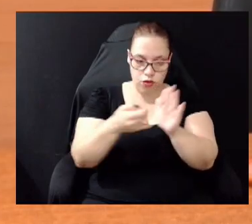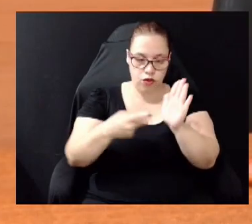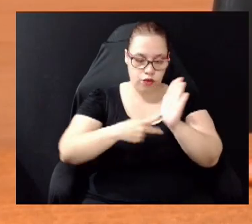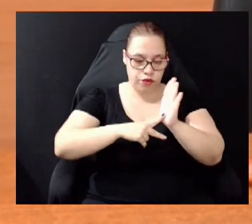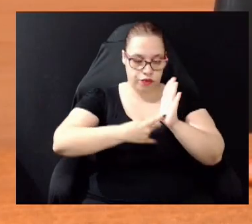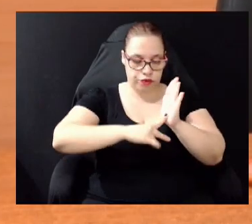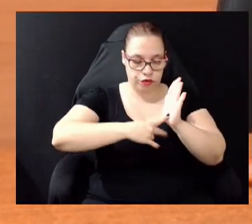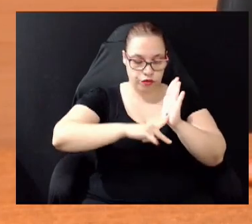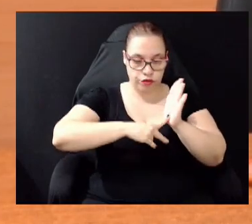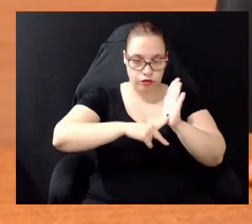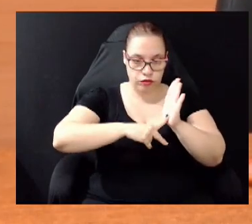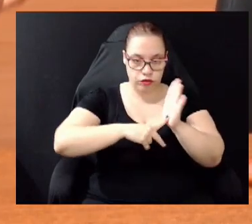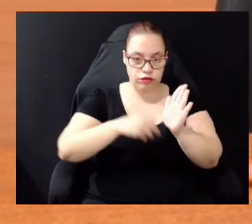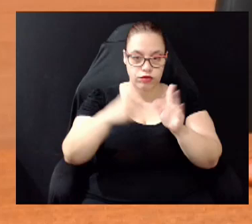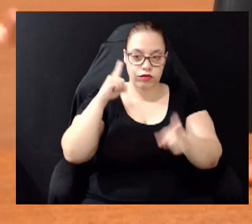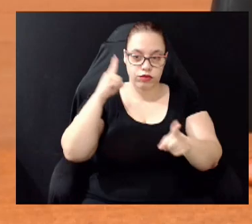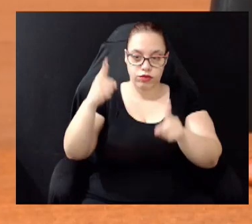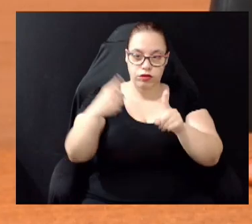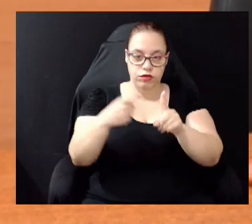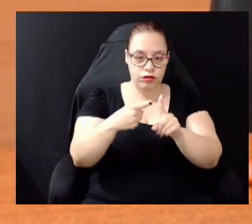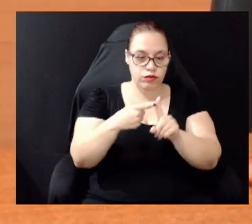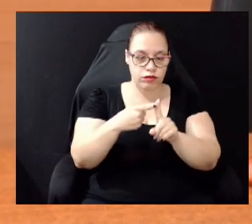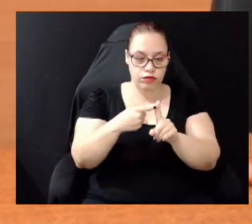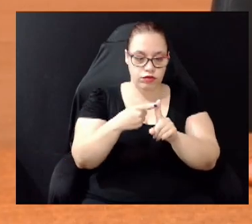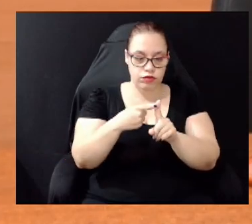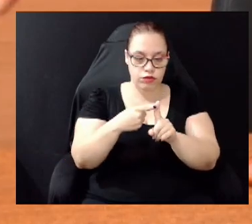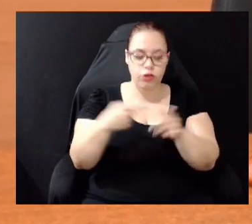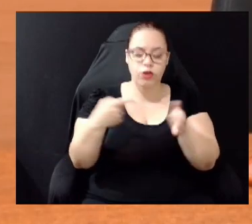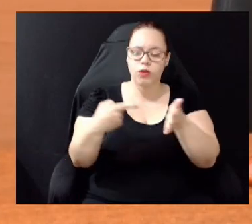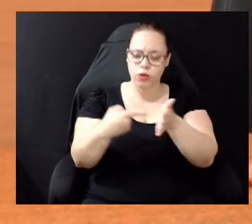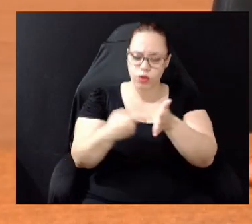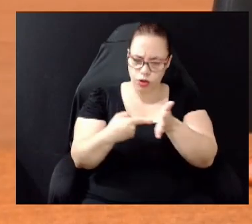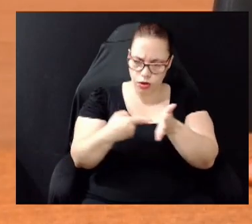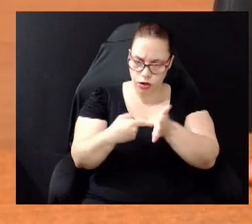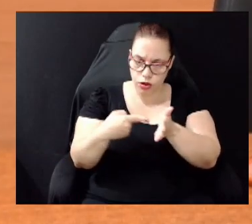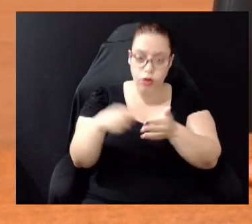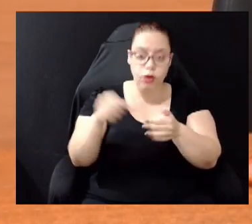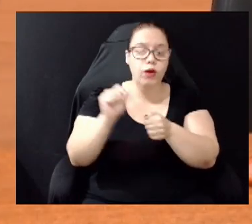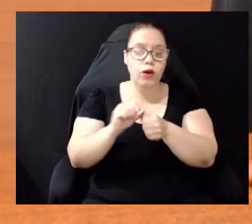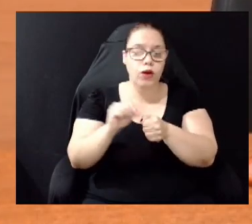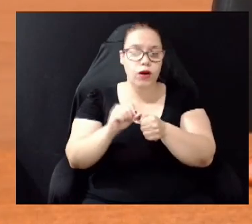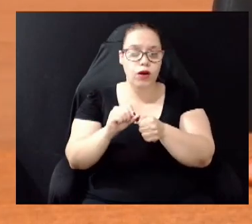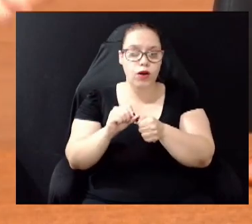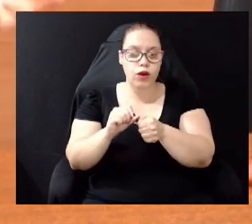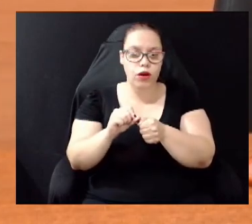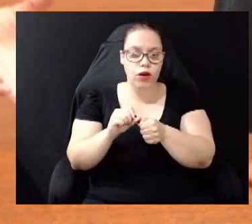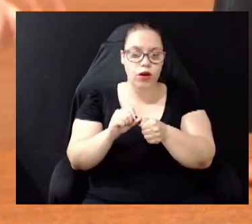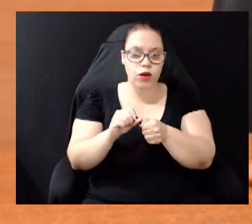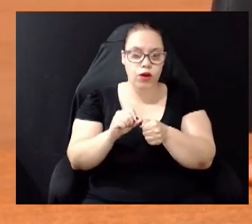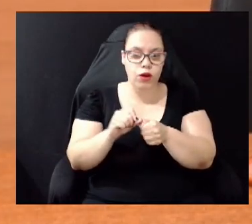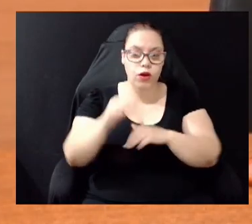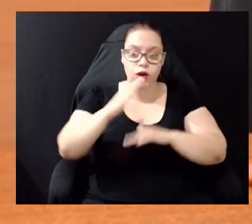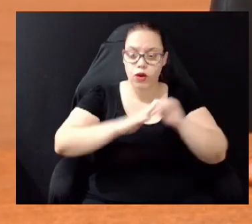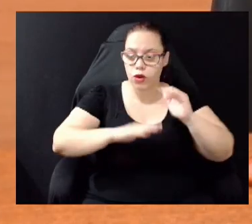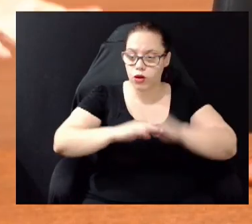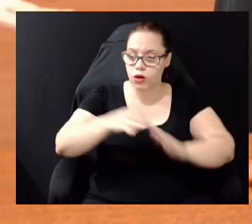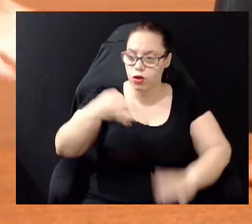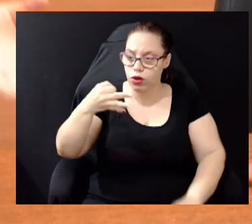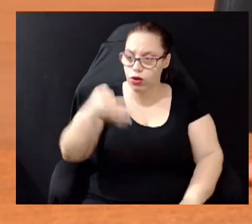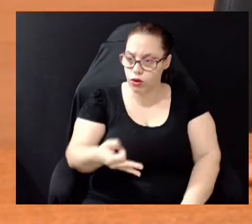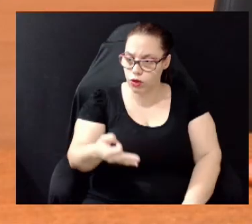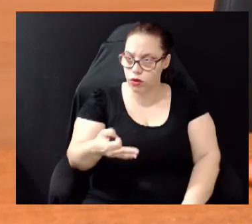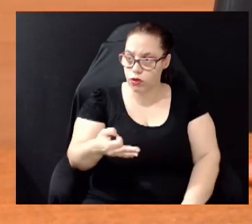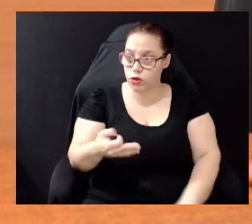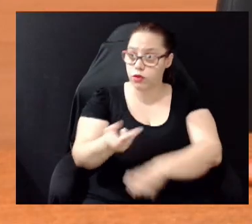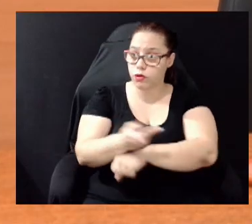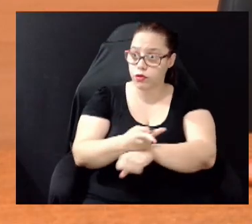o propósito, inclusive, de lidar com essas denúncias, de fazer, atuar mesmo nesse sentido e procurar os meios